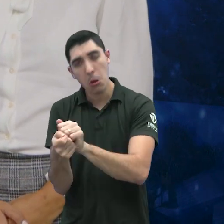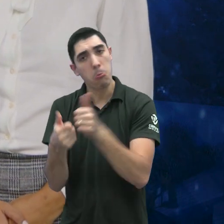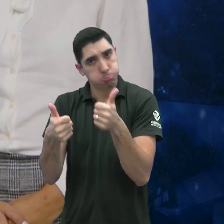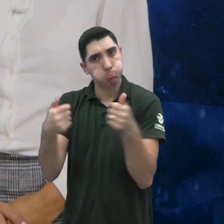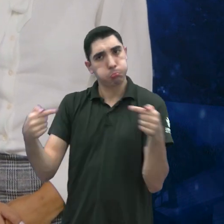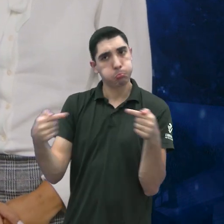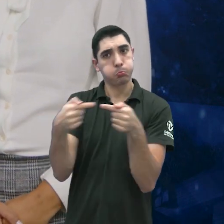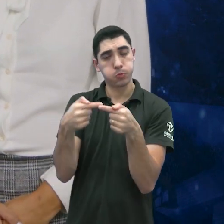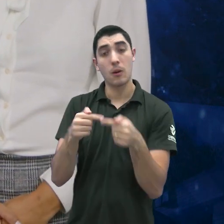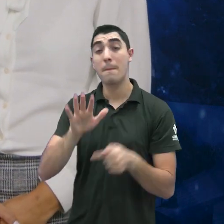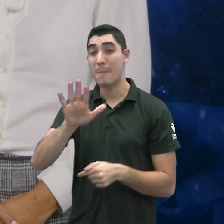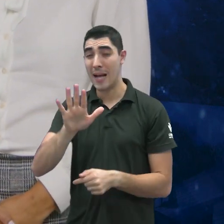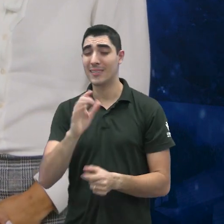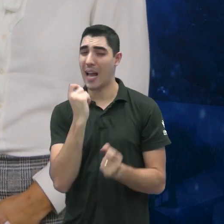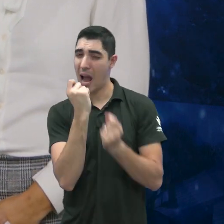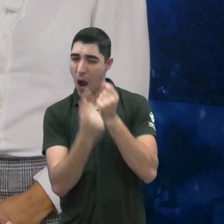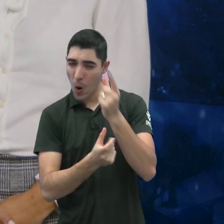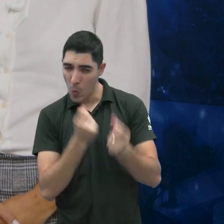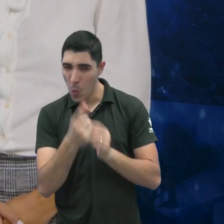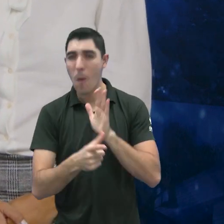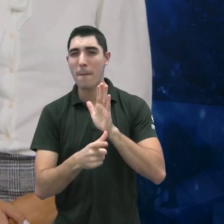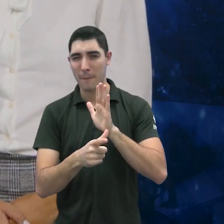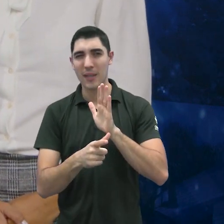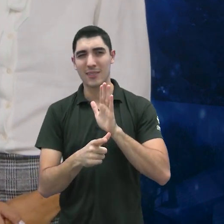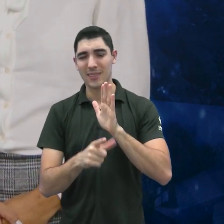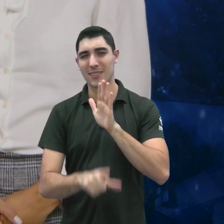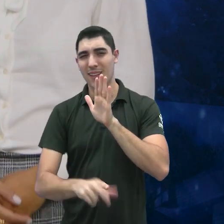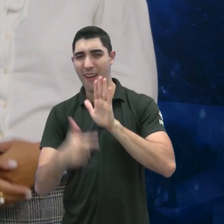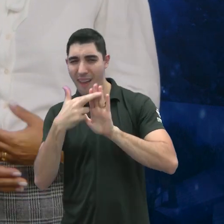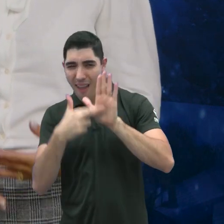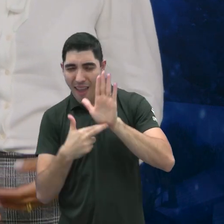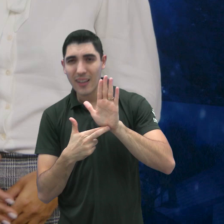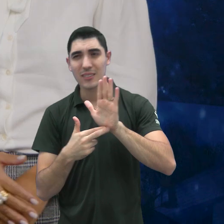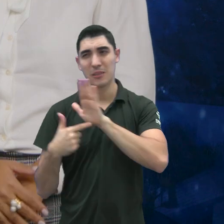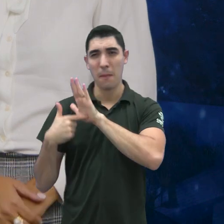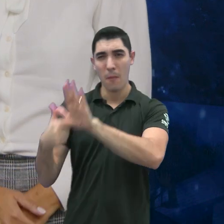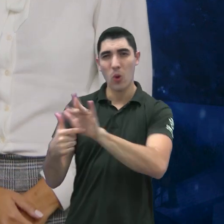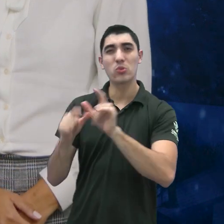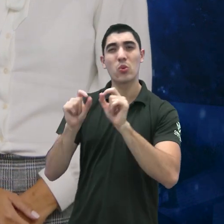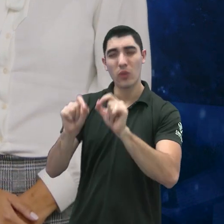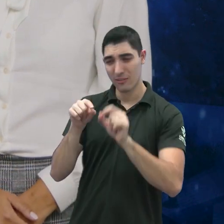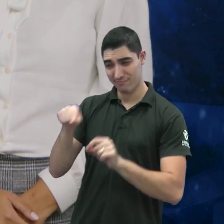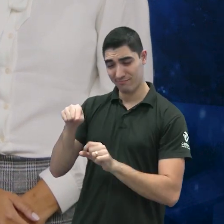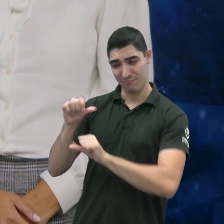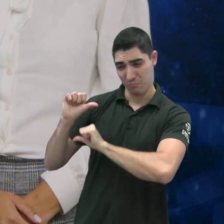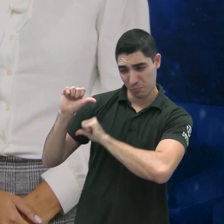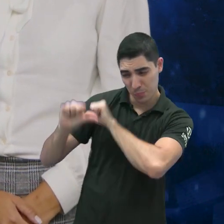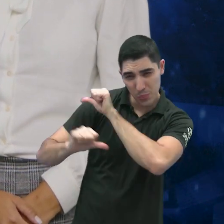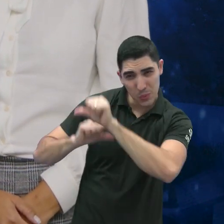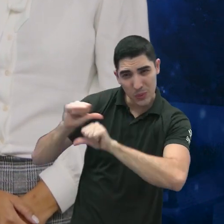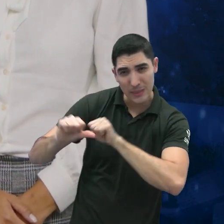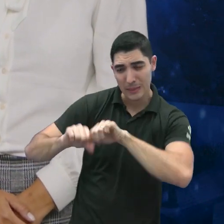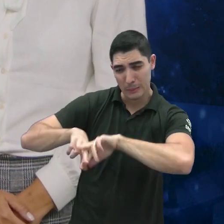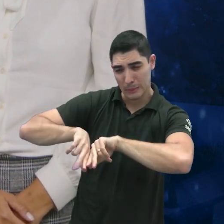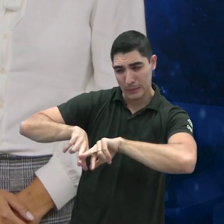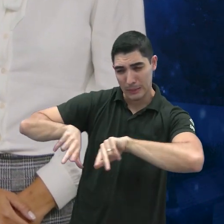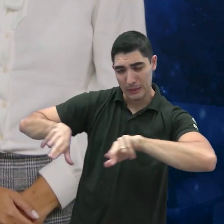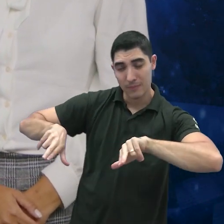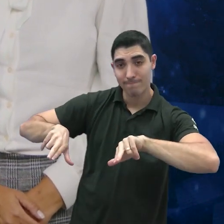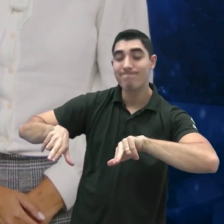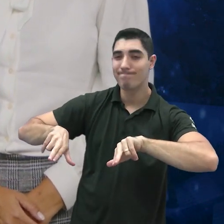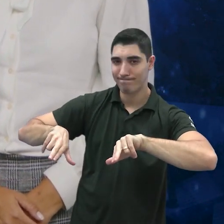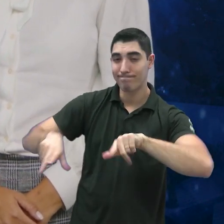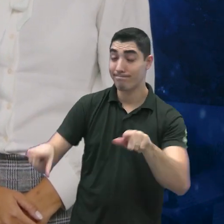pela reforma, mas também tivemos a lei de terceirização que vem reforçar essas mudanças e